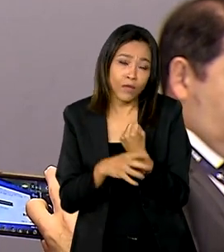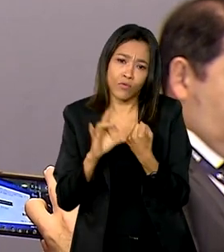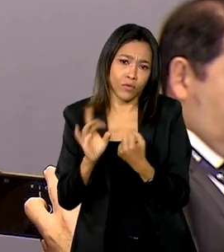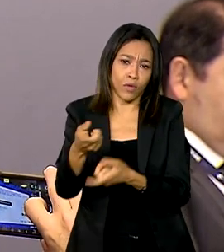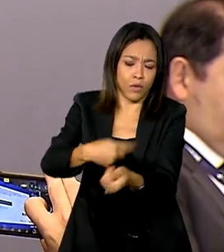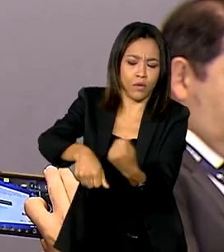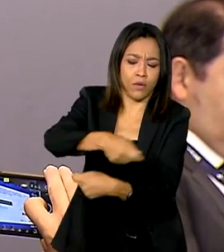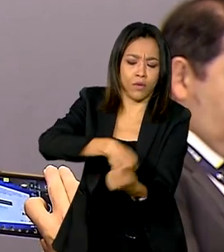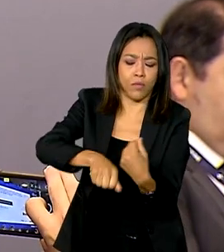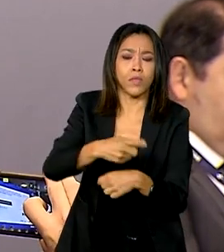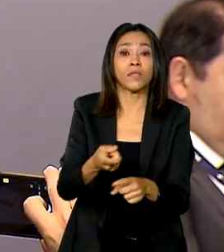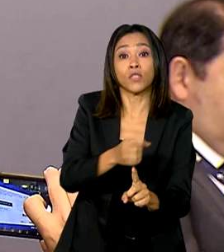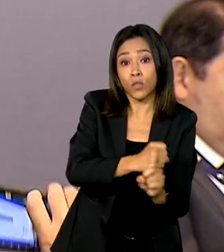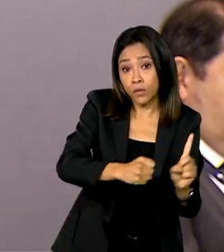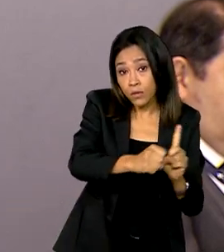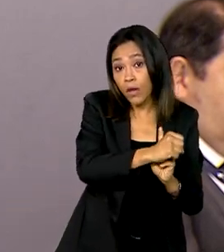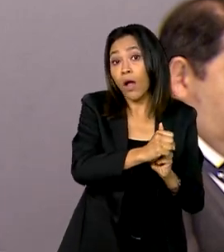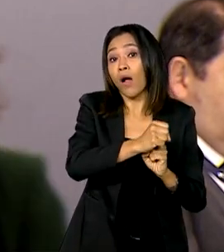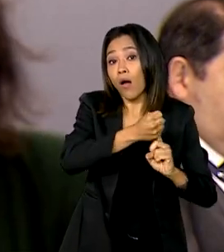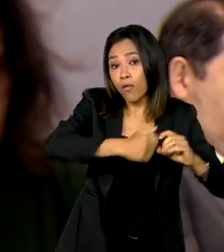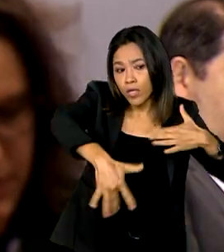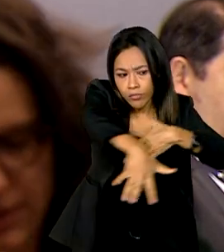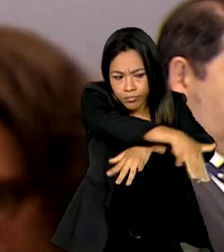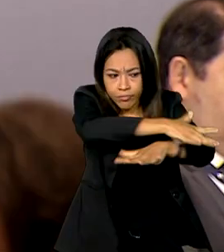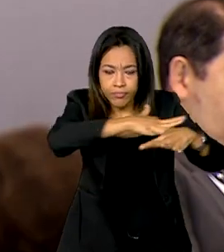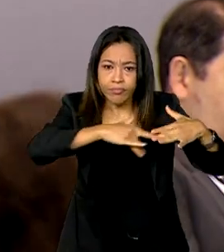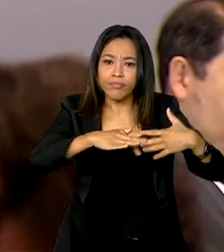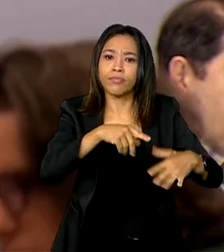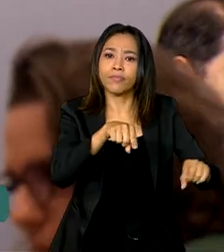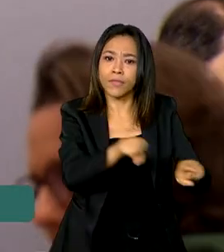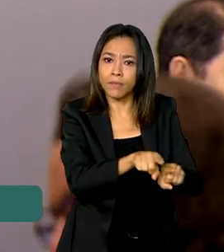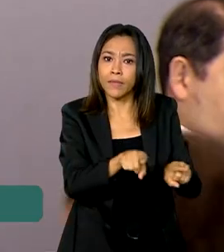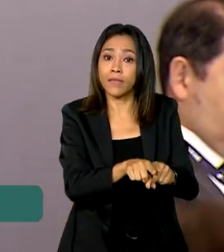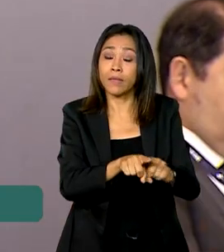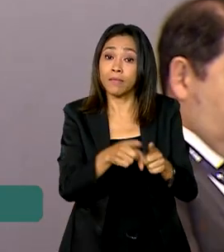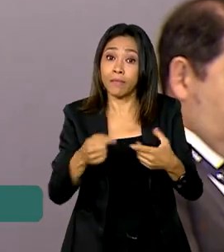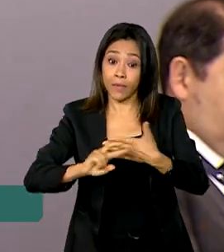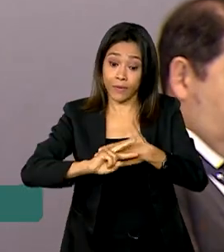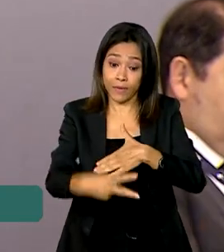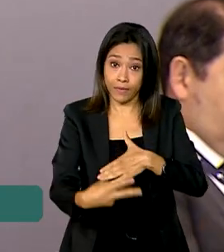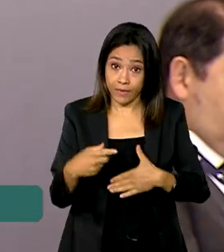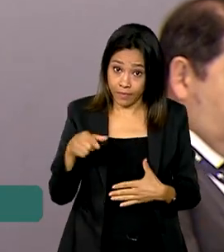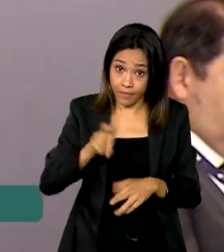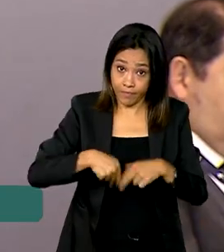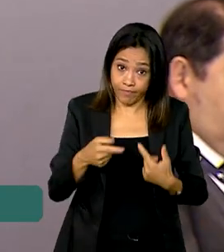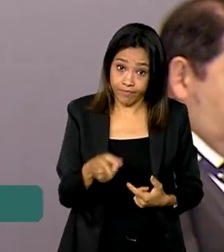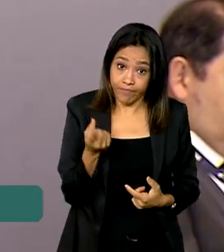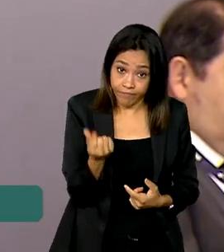econômica, social e urbana para dar consequência a esse valor,